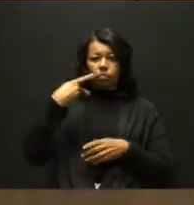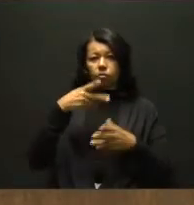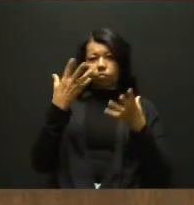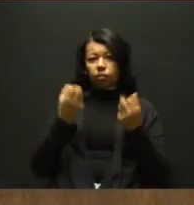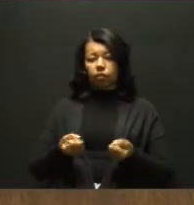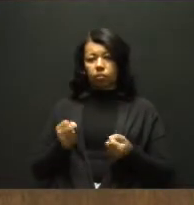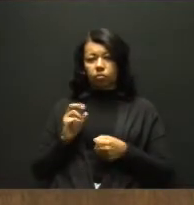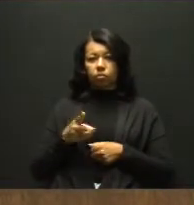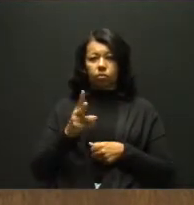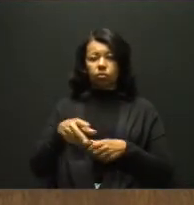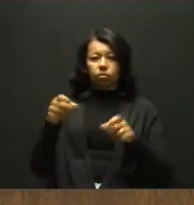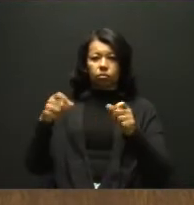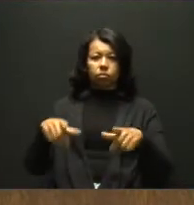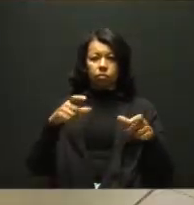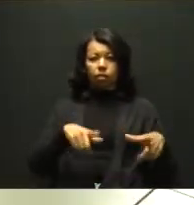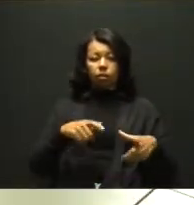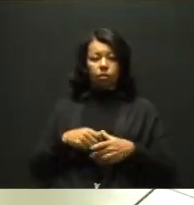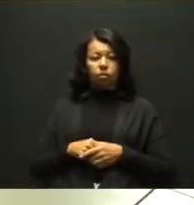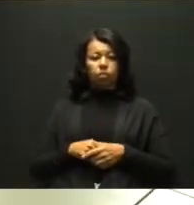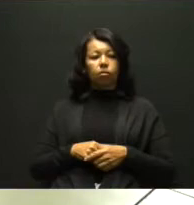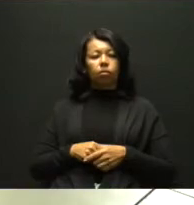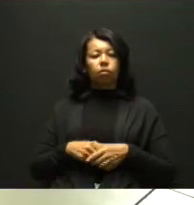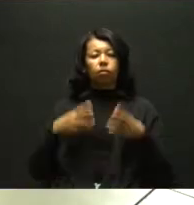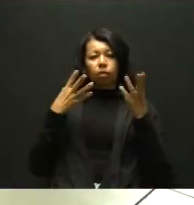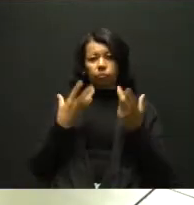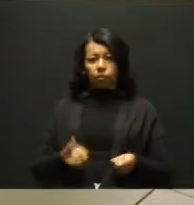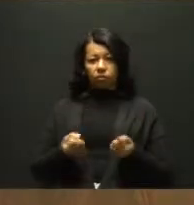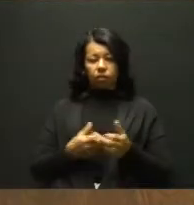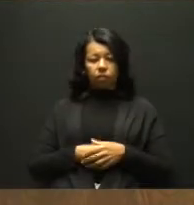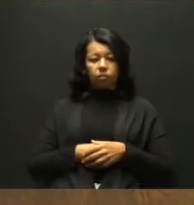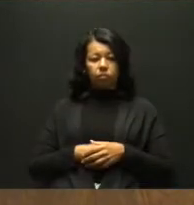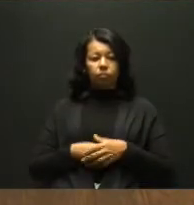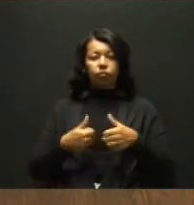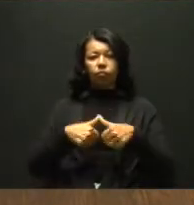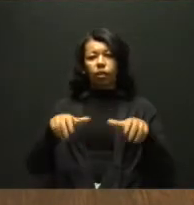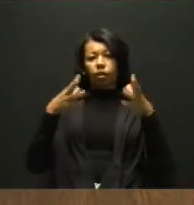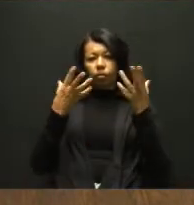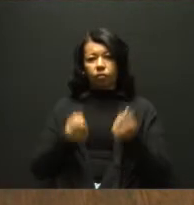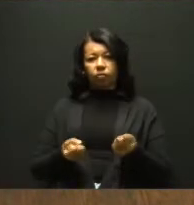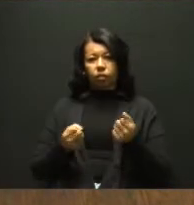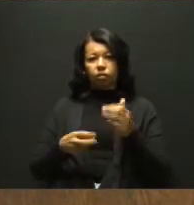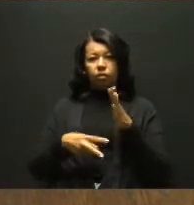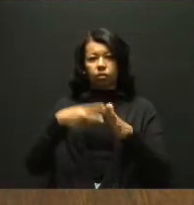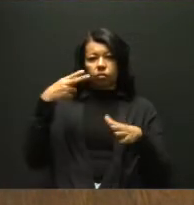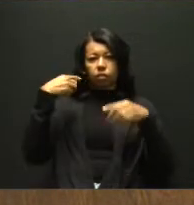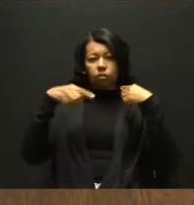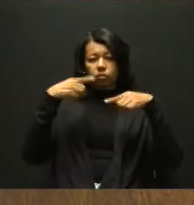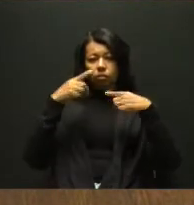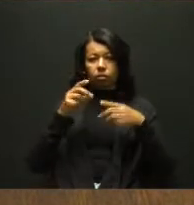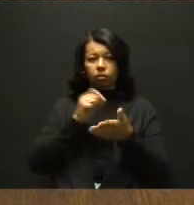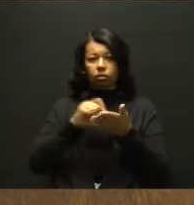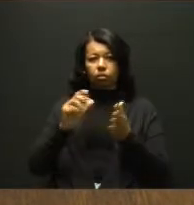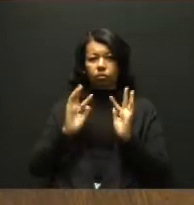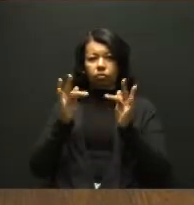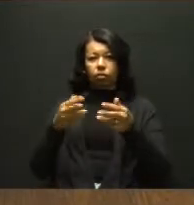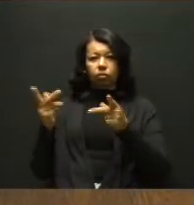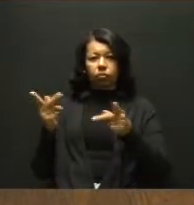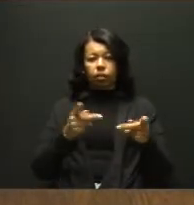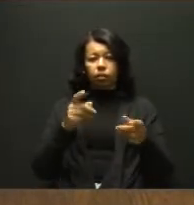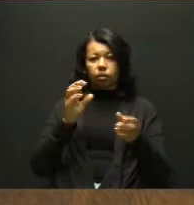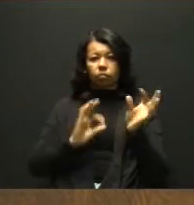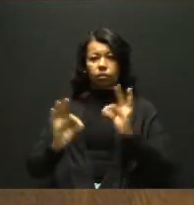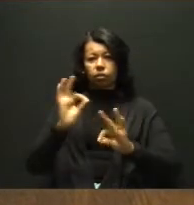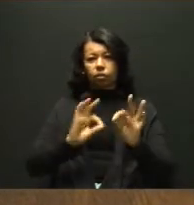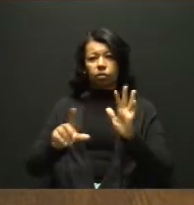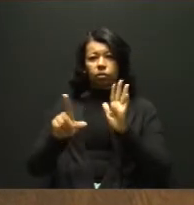forem pela aprovação permaneçam como se encontram aprovado está portanto aprovado em segunda discussão e redação final o presente